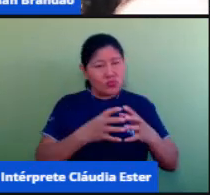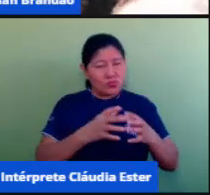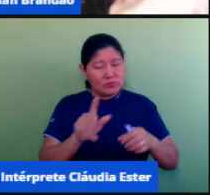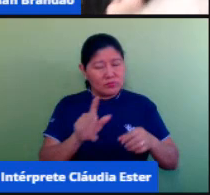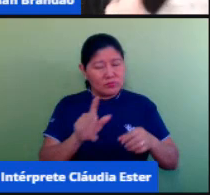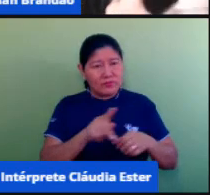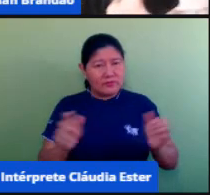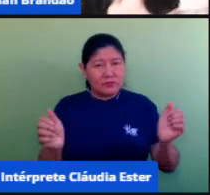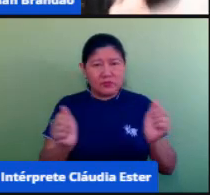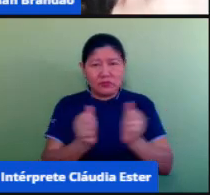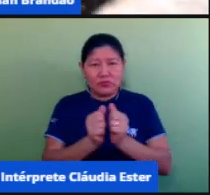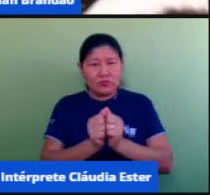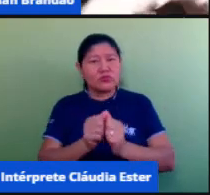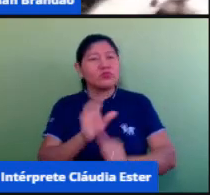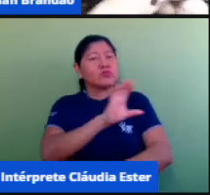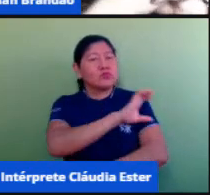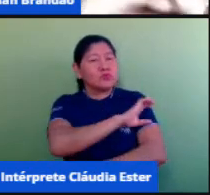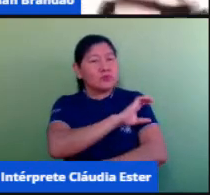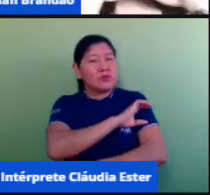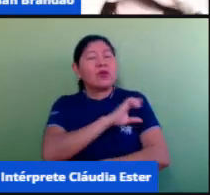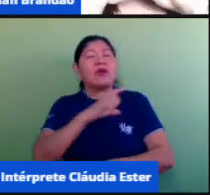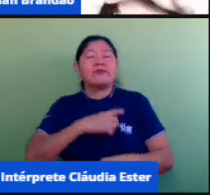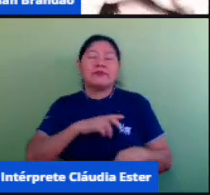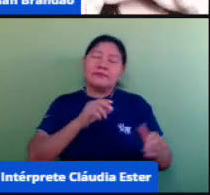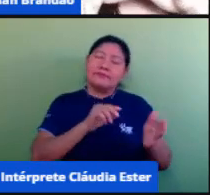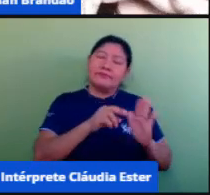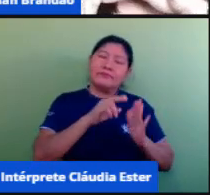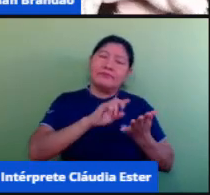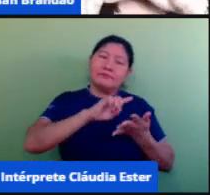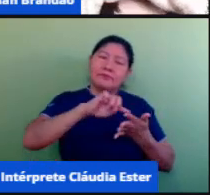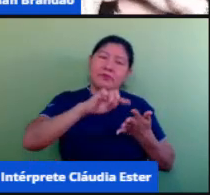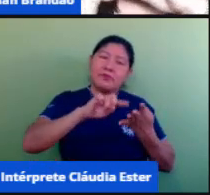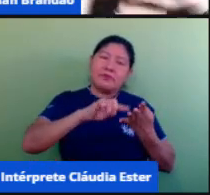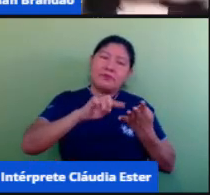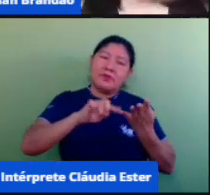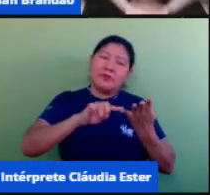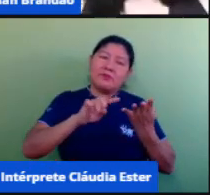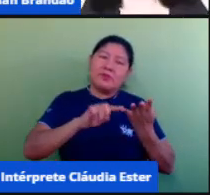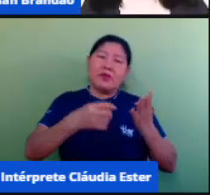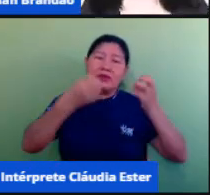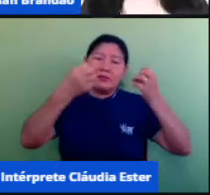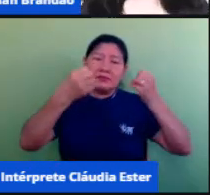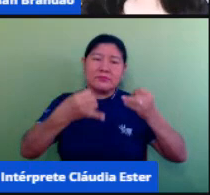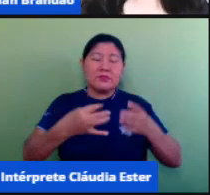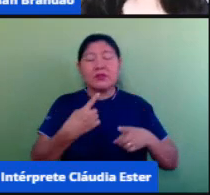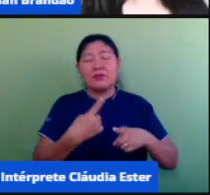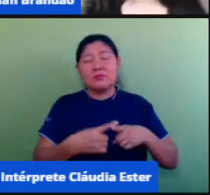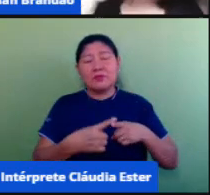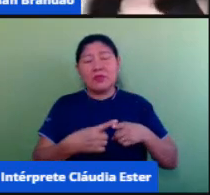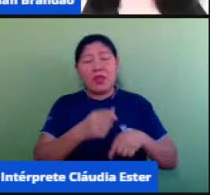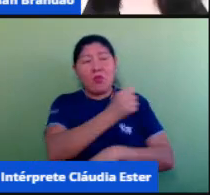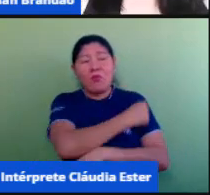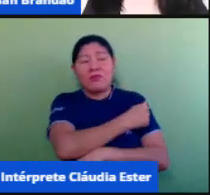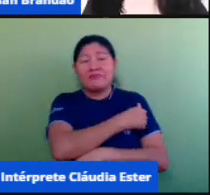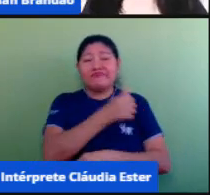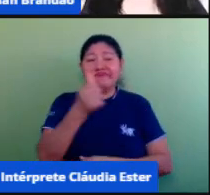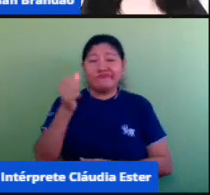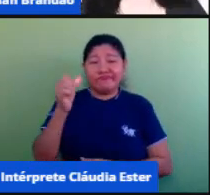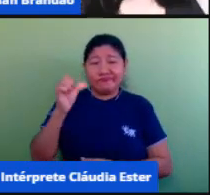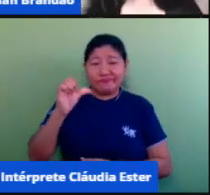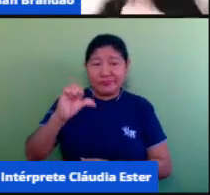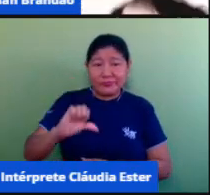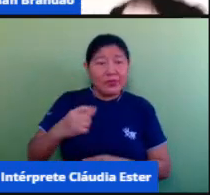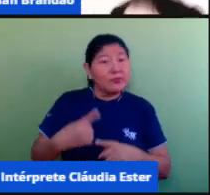com um rendimento satisfatório e agora caiu. Mas por que caiu? Qual o motivo caiu? O que